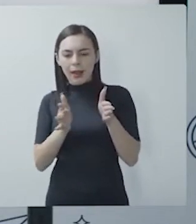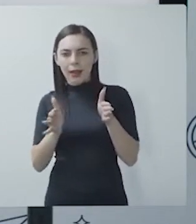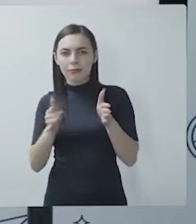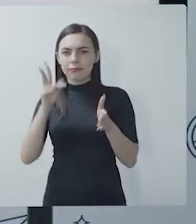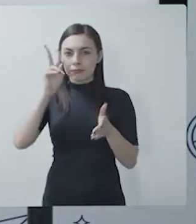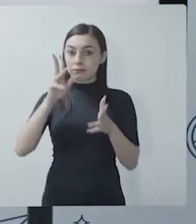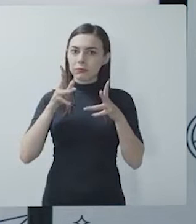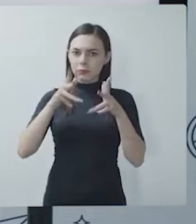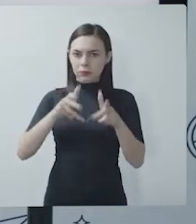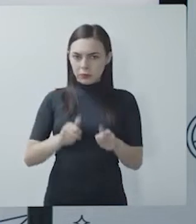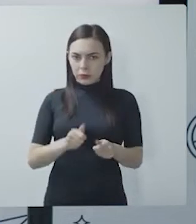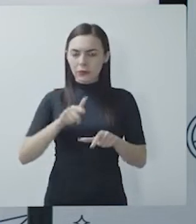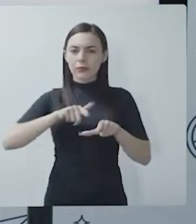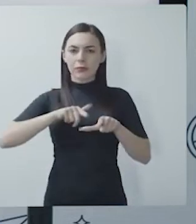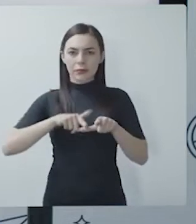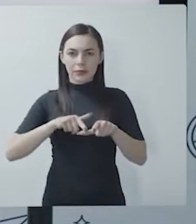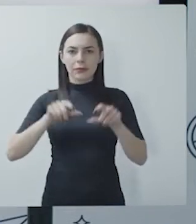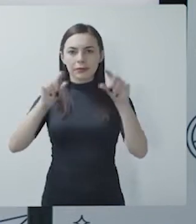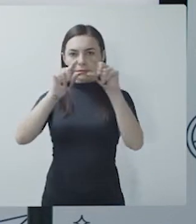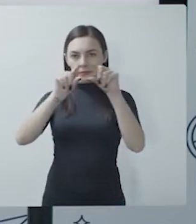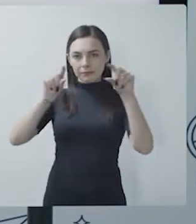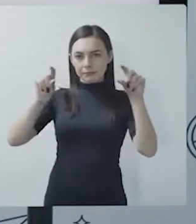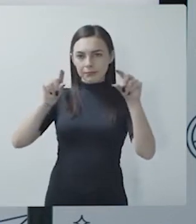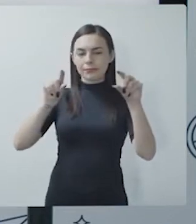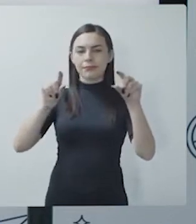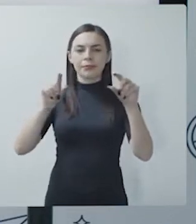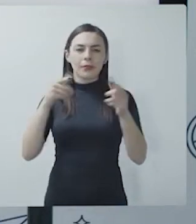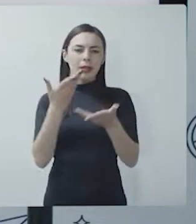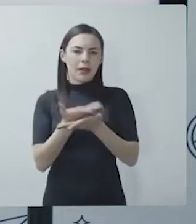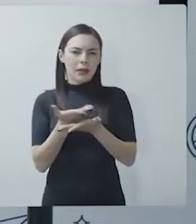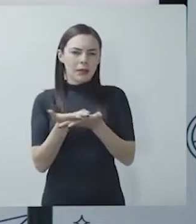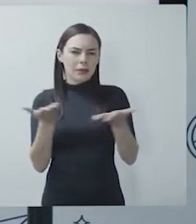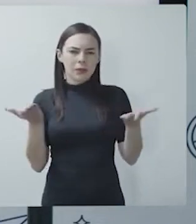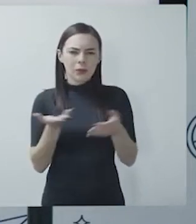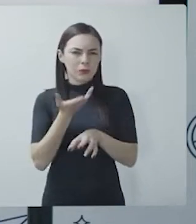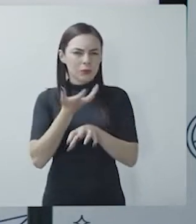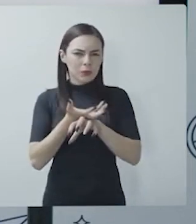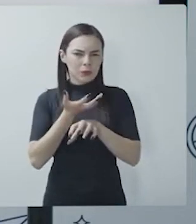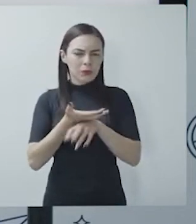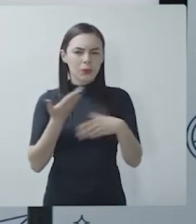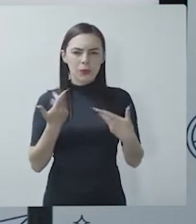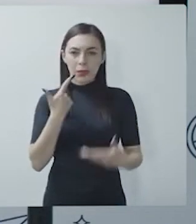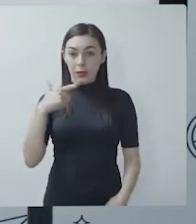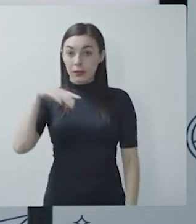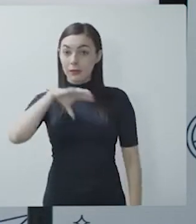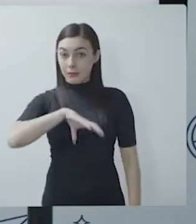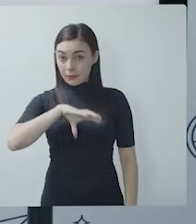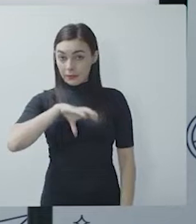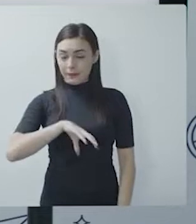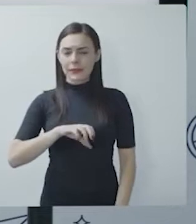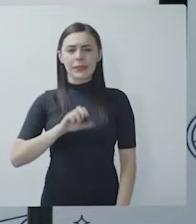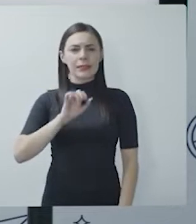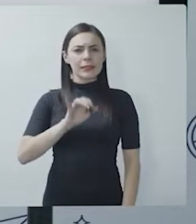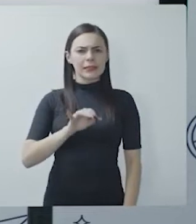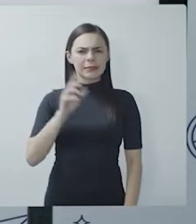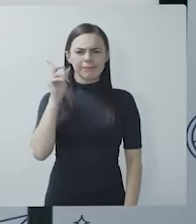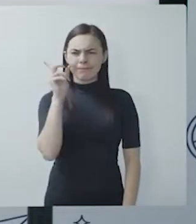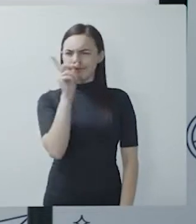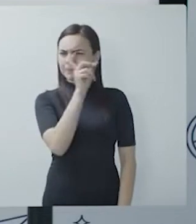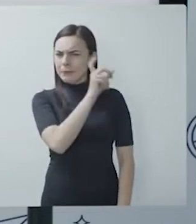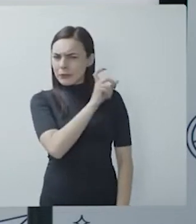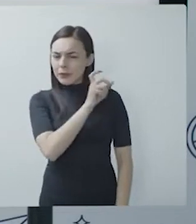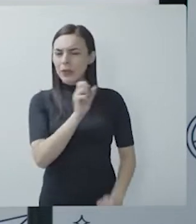nenhuma. Colocar qual é o nome da nossa aula de hoje, que é língua portuguesa. Se for muito difícil,